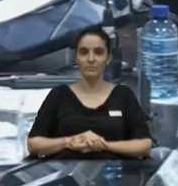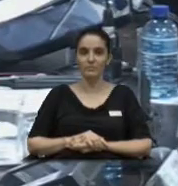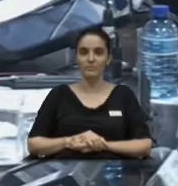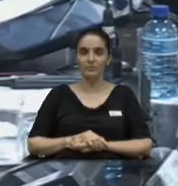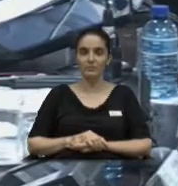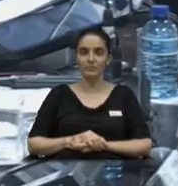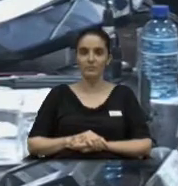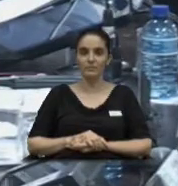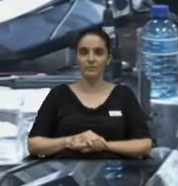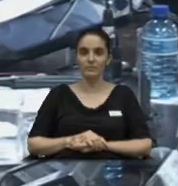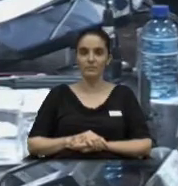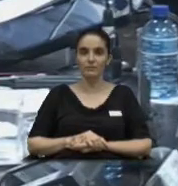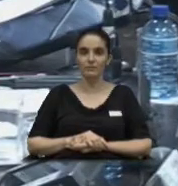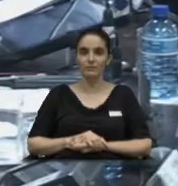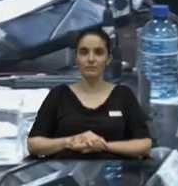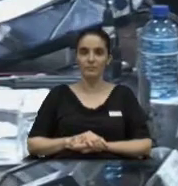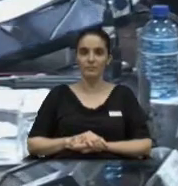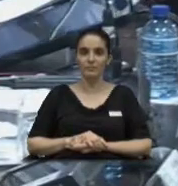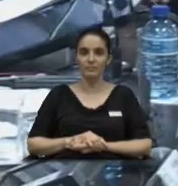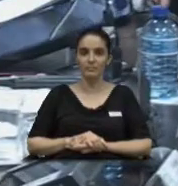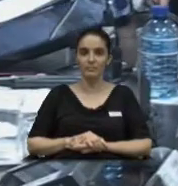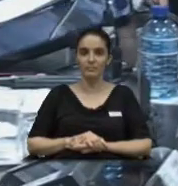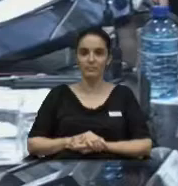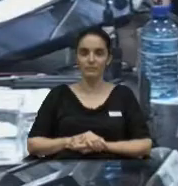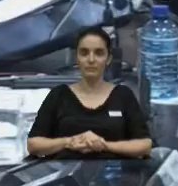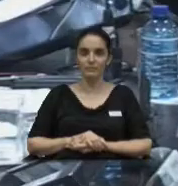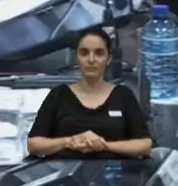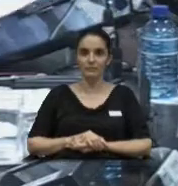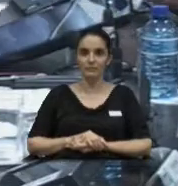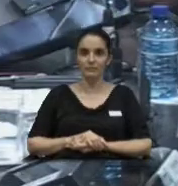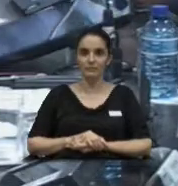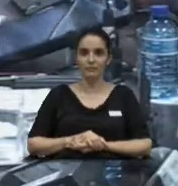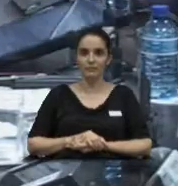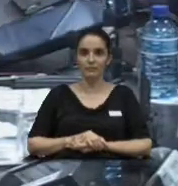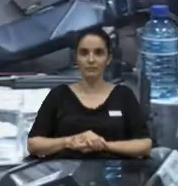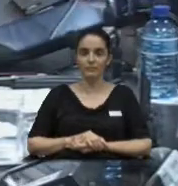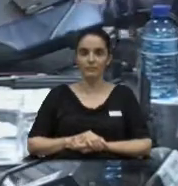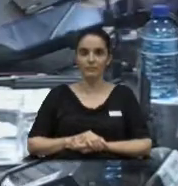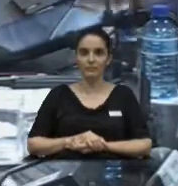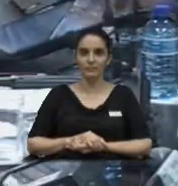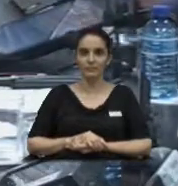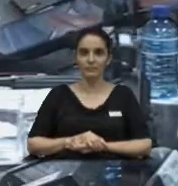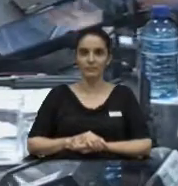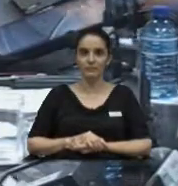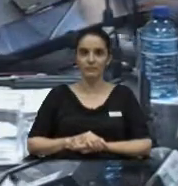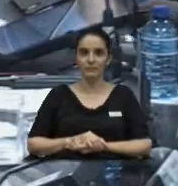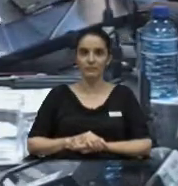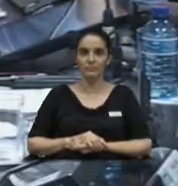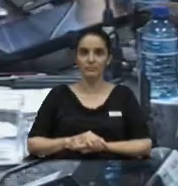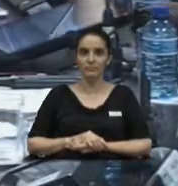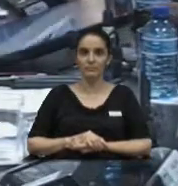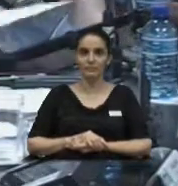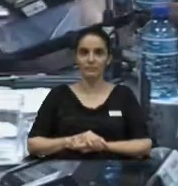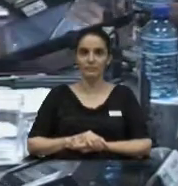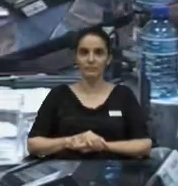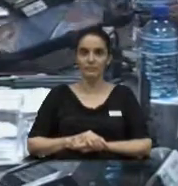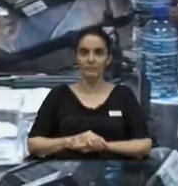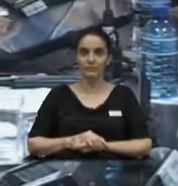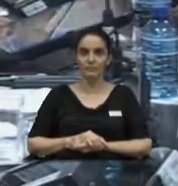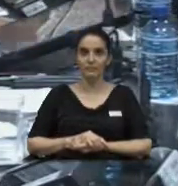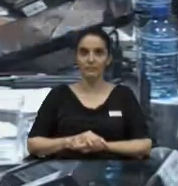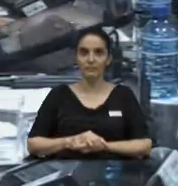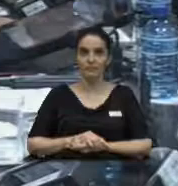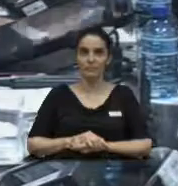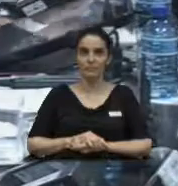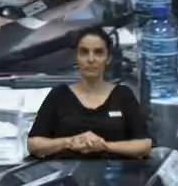Ah, né? Tem. Ó, só põe a caneta em cima que eu assino. Espera um pouquinho. Ó, aqui é só um visto. Só um visto. Pega só um visto.